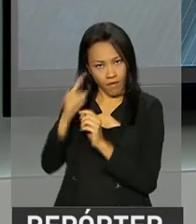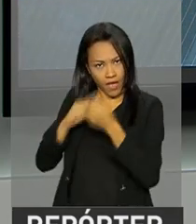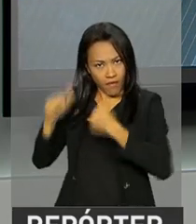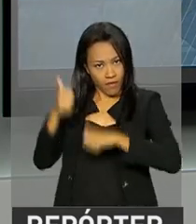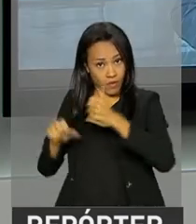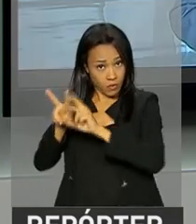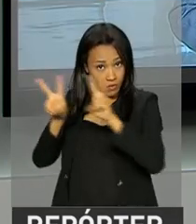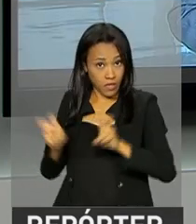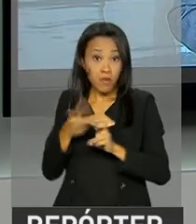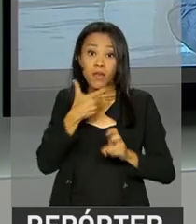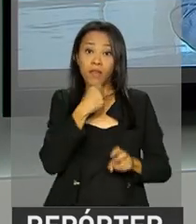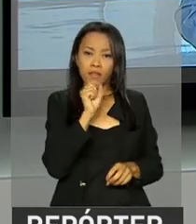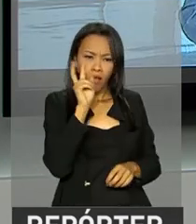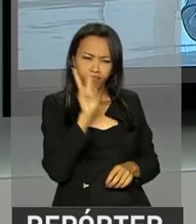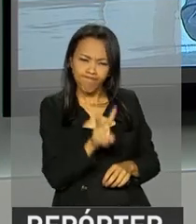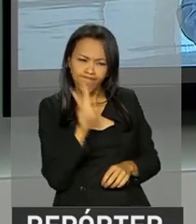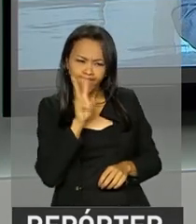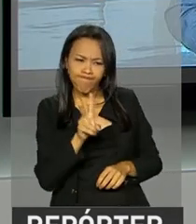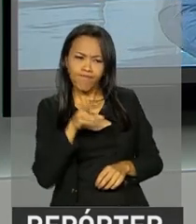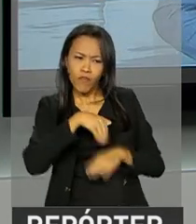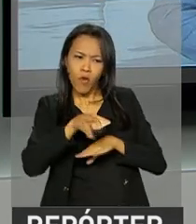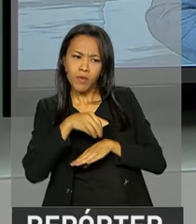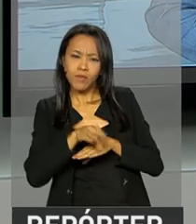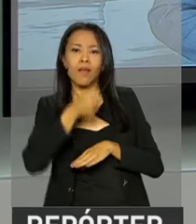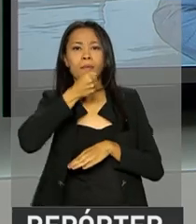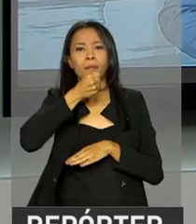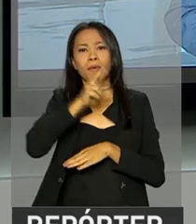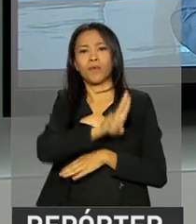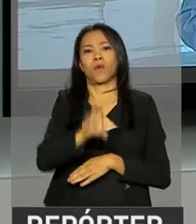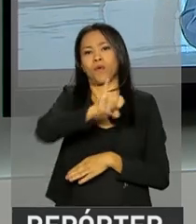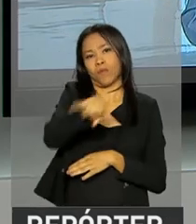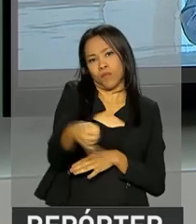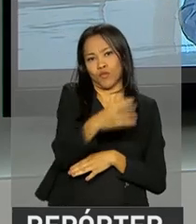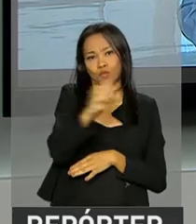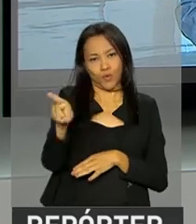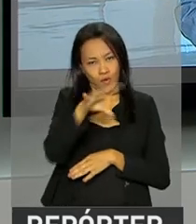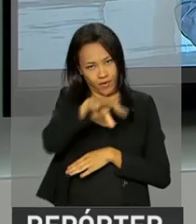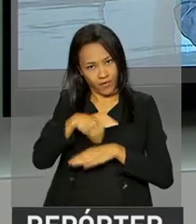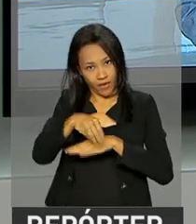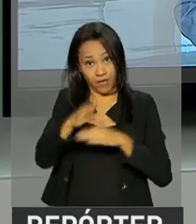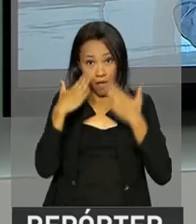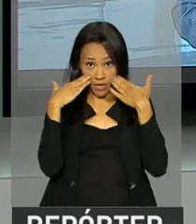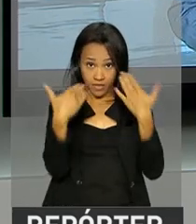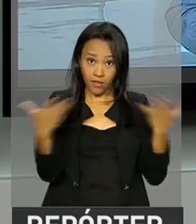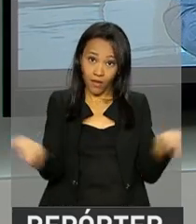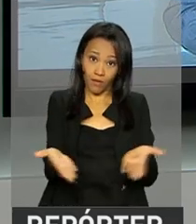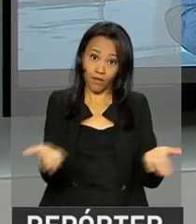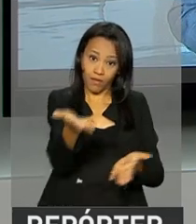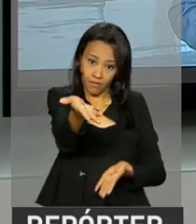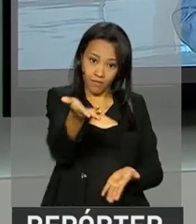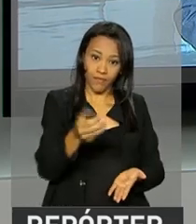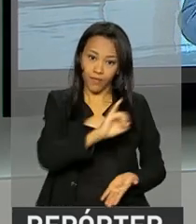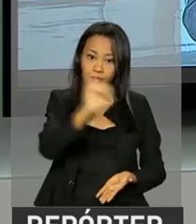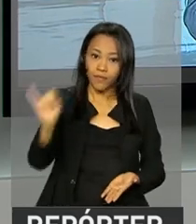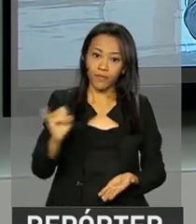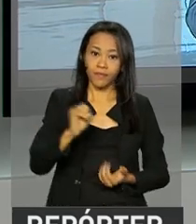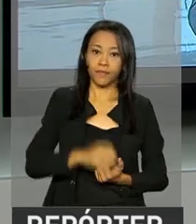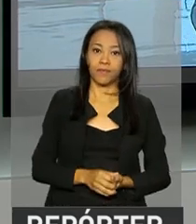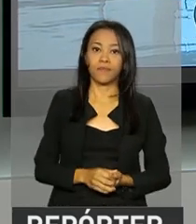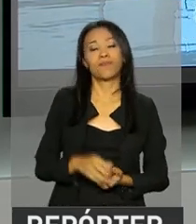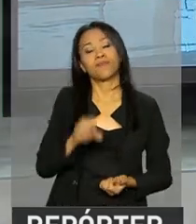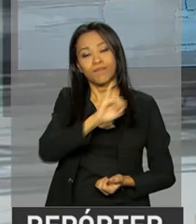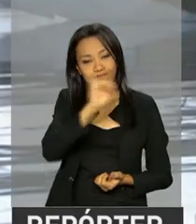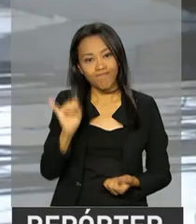acompanhando esse assunto lá no palácio Planalto é o João Pedro Neto que traz informações ao vivo pra gente agora Olá João Pedro Ô